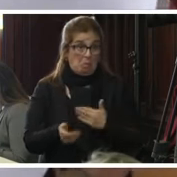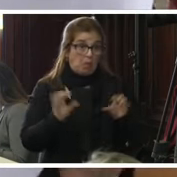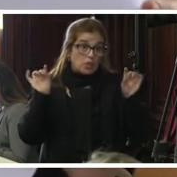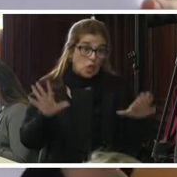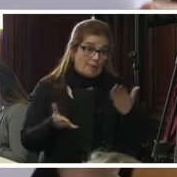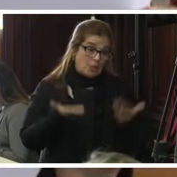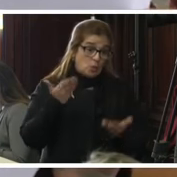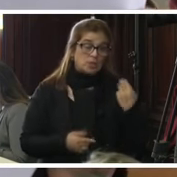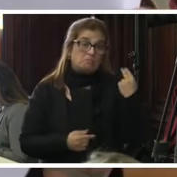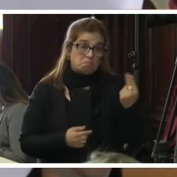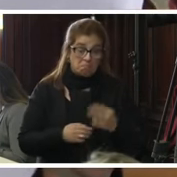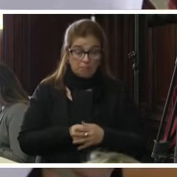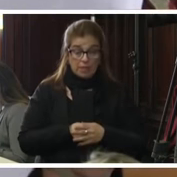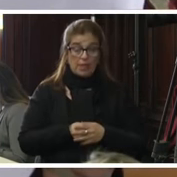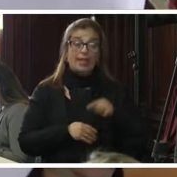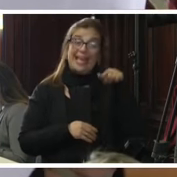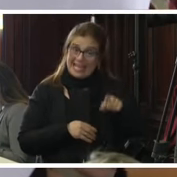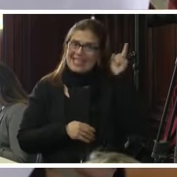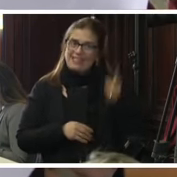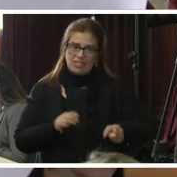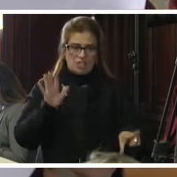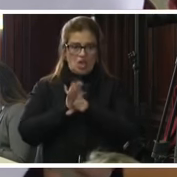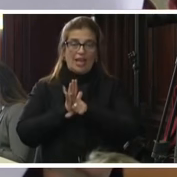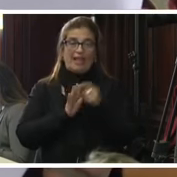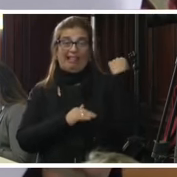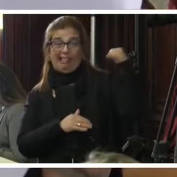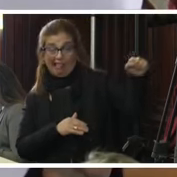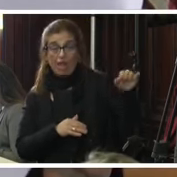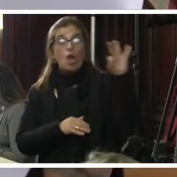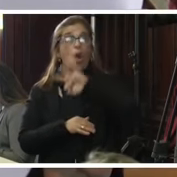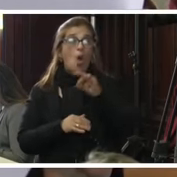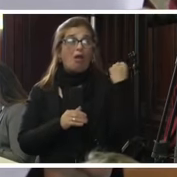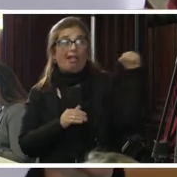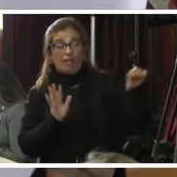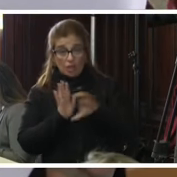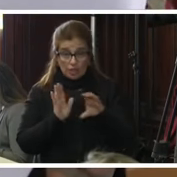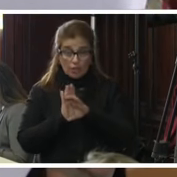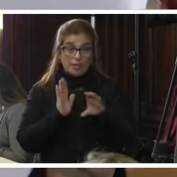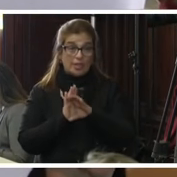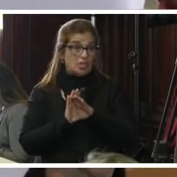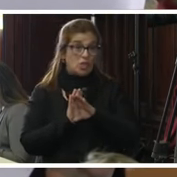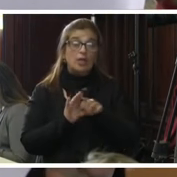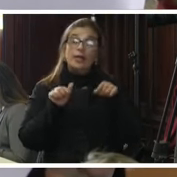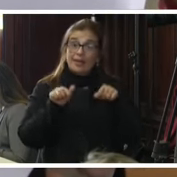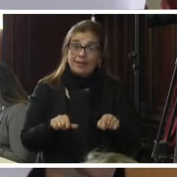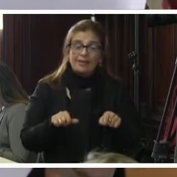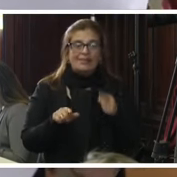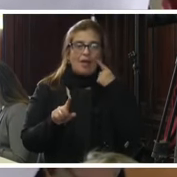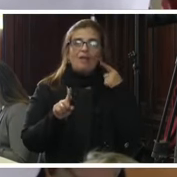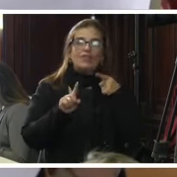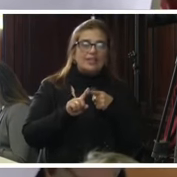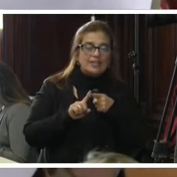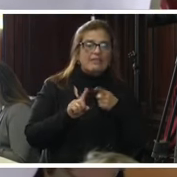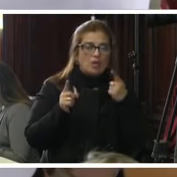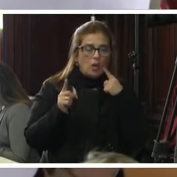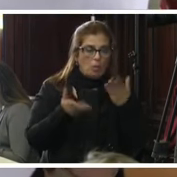Judiciário. A medida judicial legal, ilegal, inconstitucional e inconvencional foi objeto de habeas